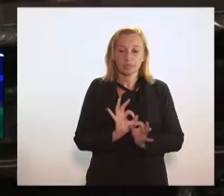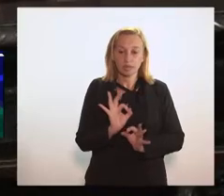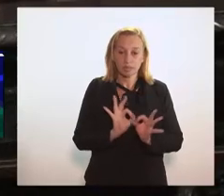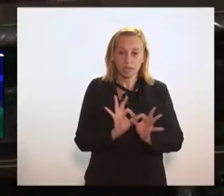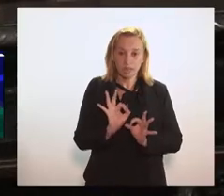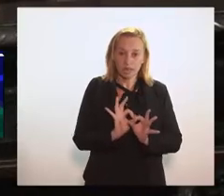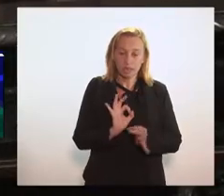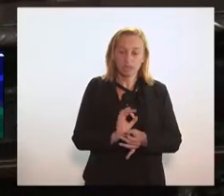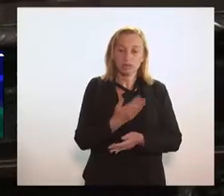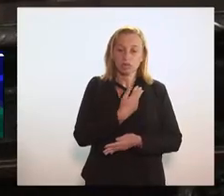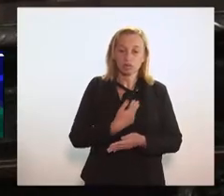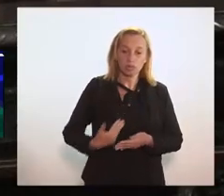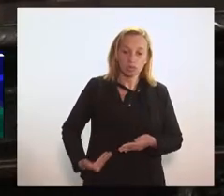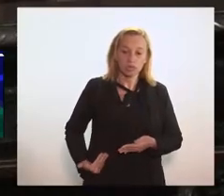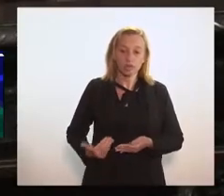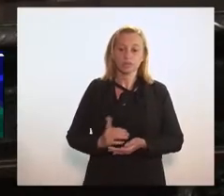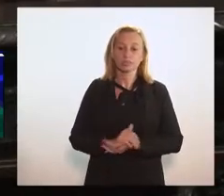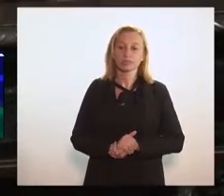no governo